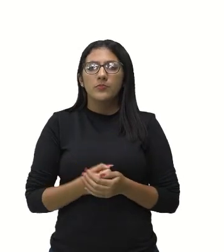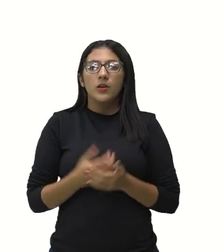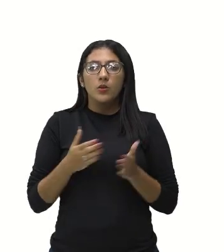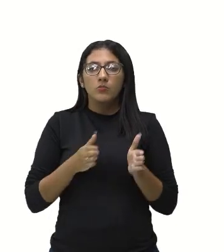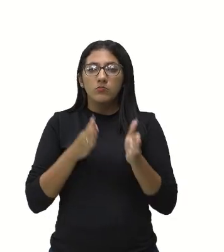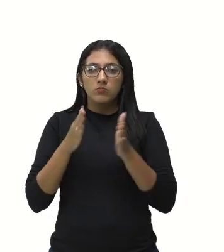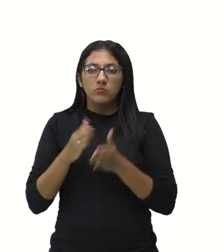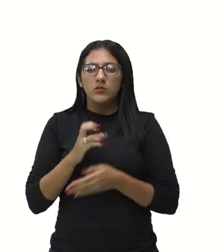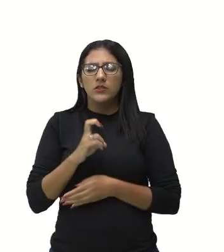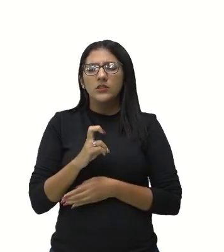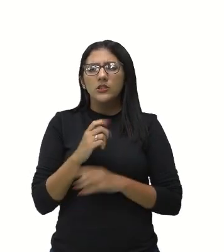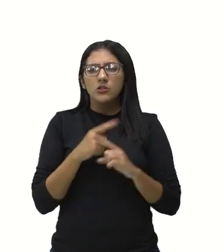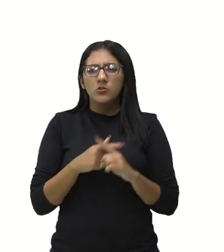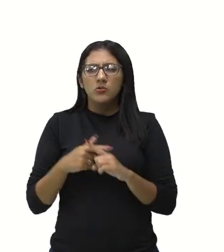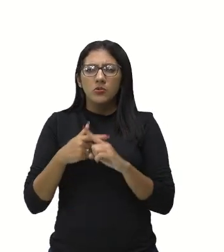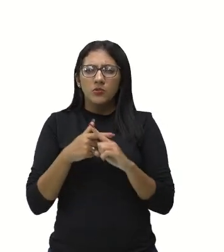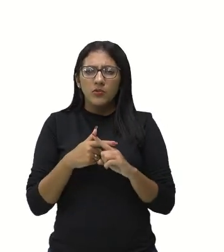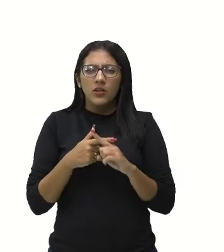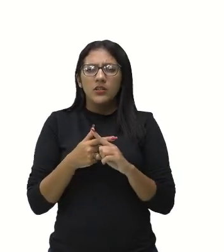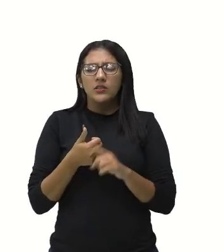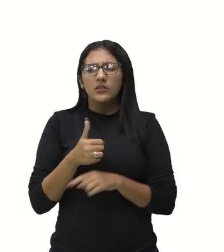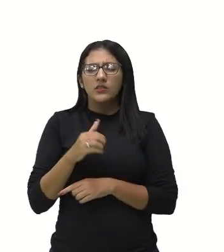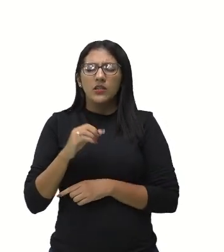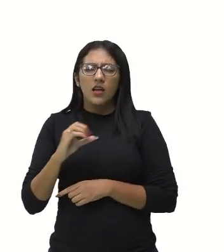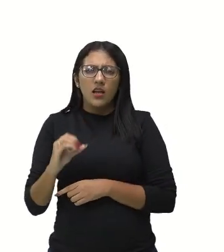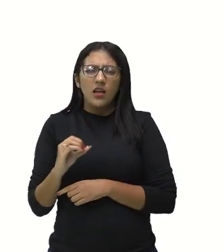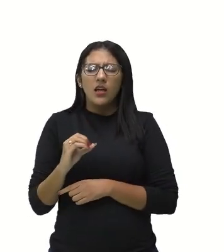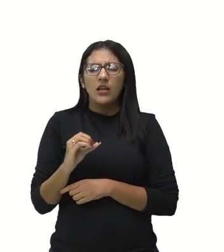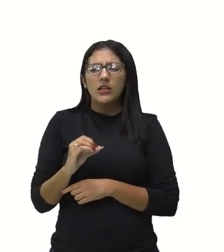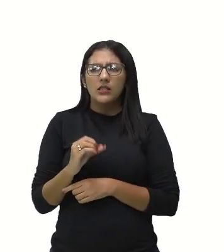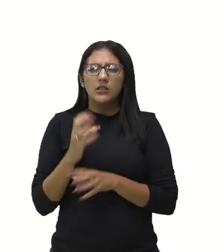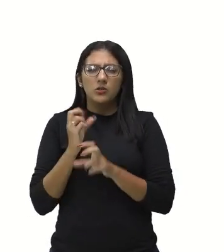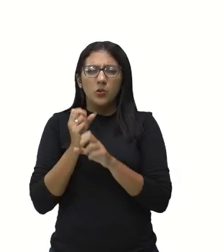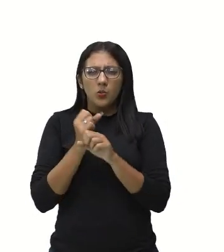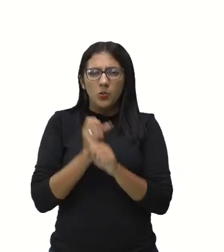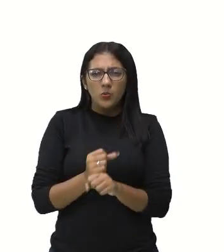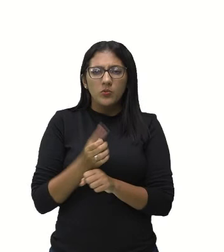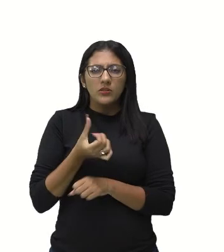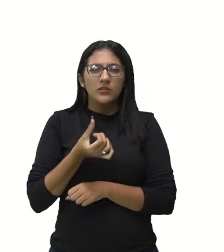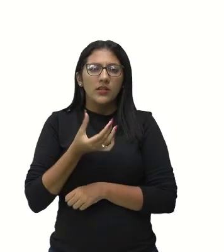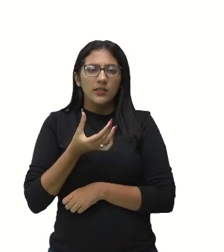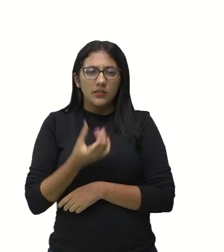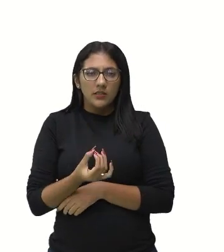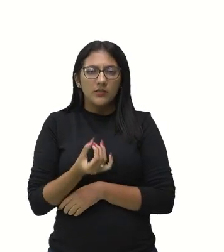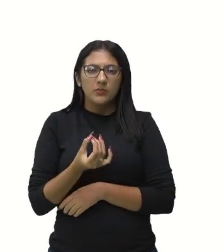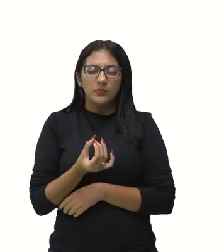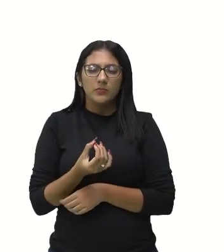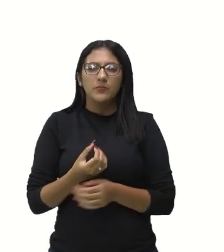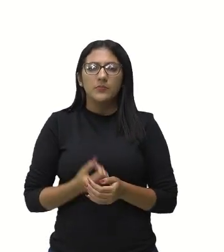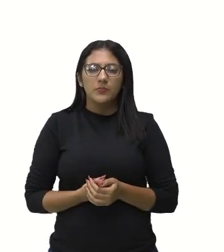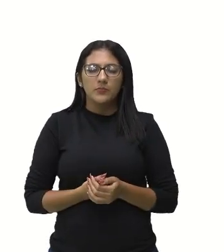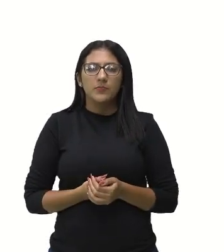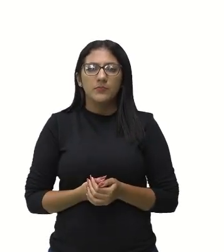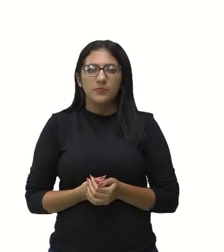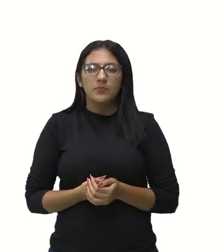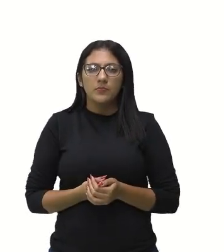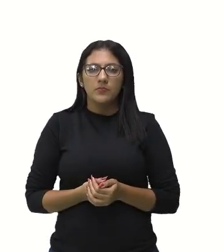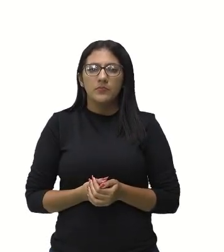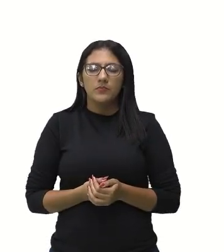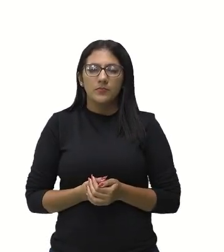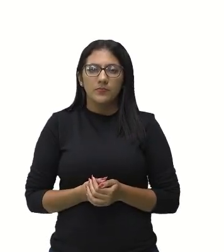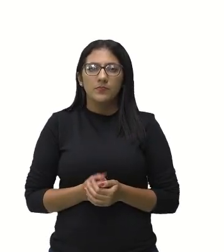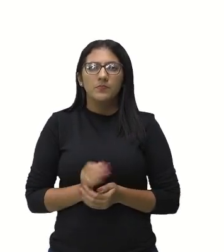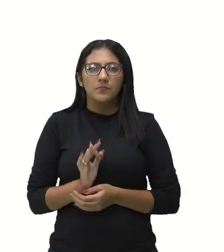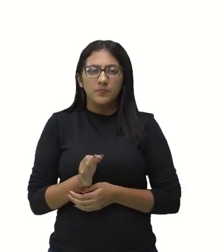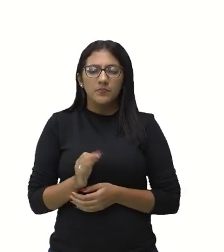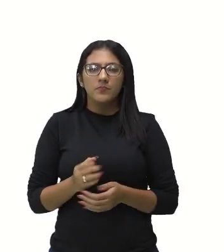5 vezes 12, 5 vezes 10, 50. 12 vezes 5, 10. 10 mais 50, 60. Então, 5 vezes 12,